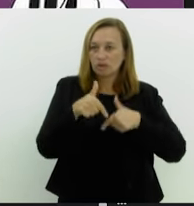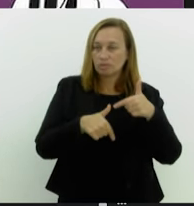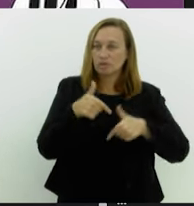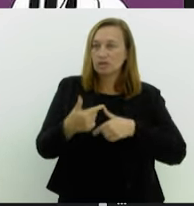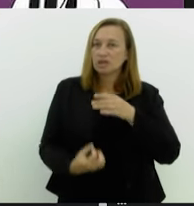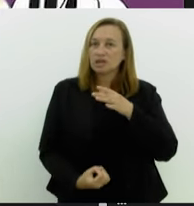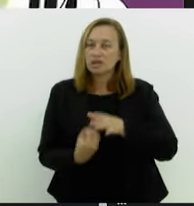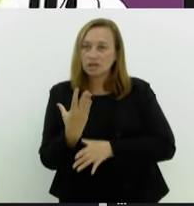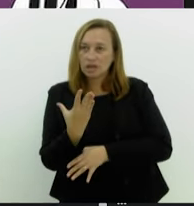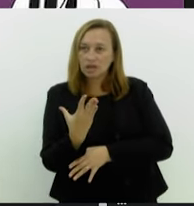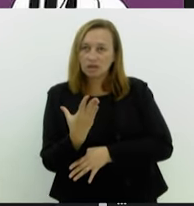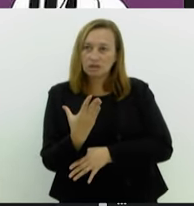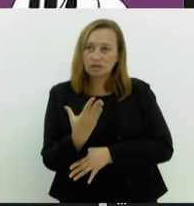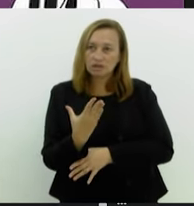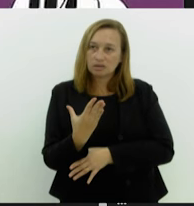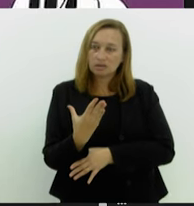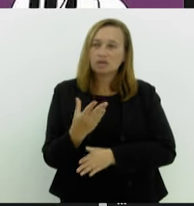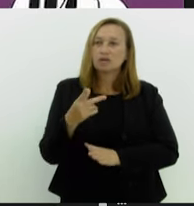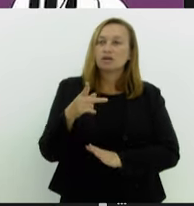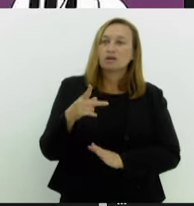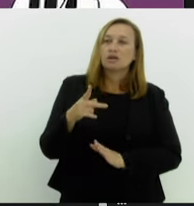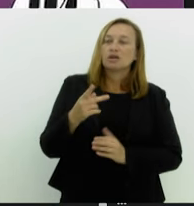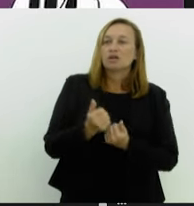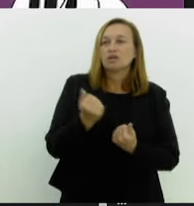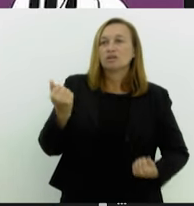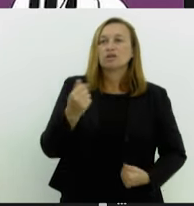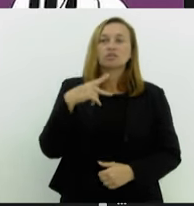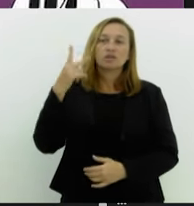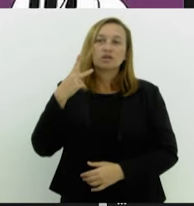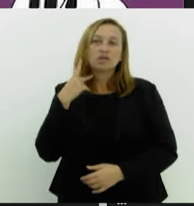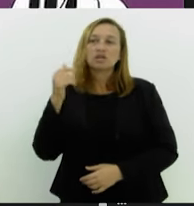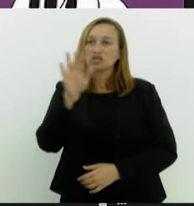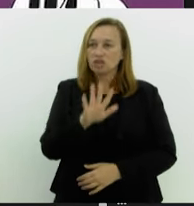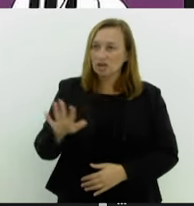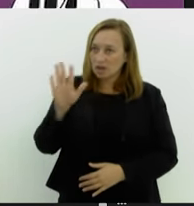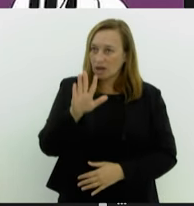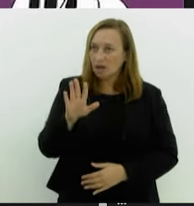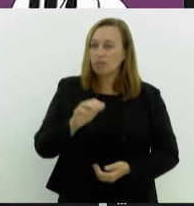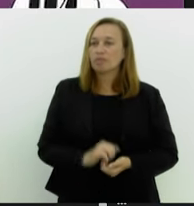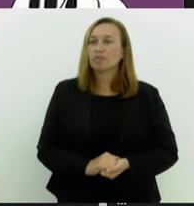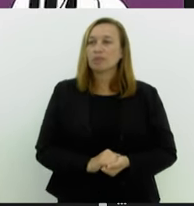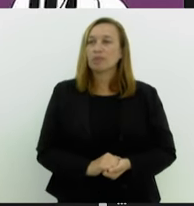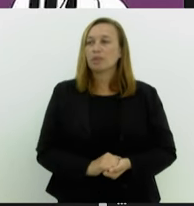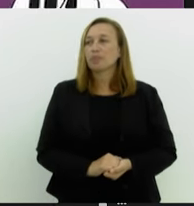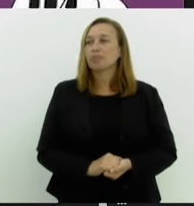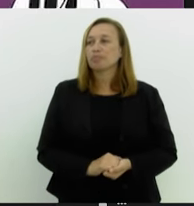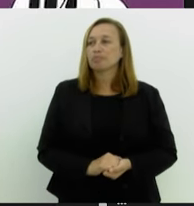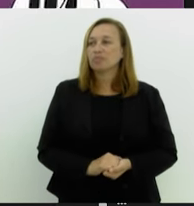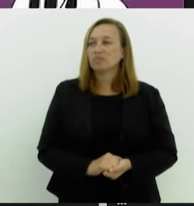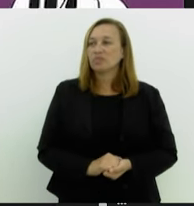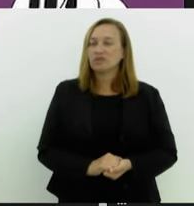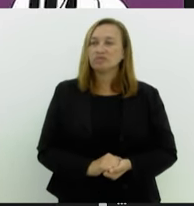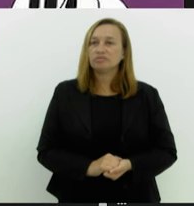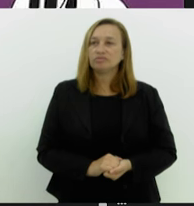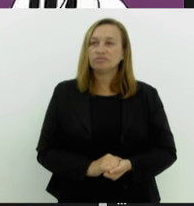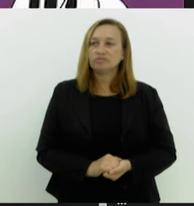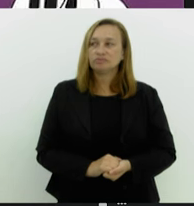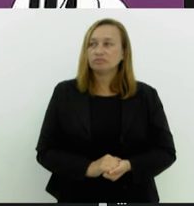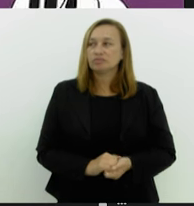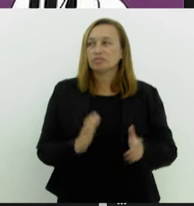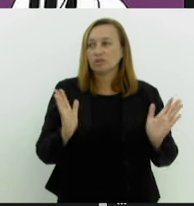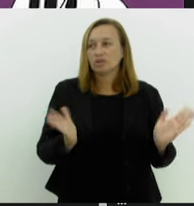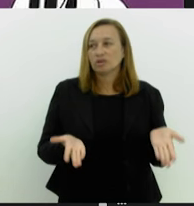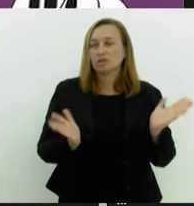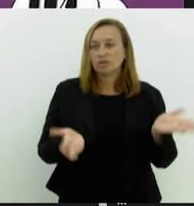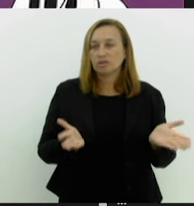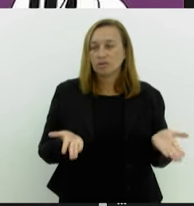criado pela vice-procurador geral eleitoral pelo Dr Paulo GoNet na época em que ele era vice-procurador geral eleitoral e hoje ele é o